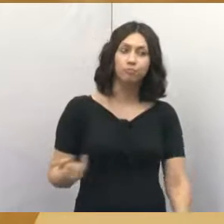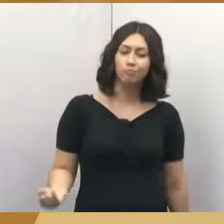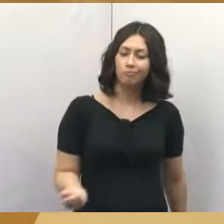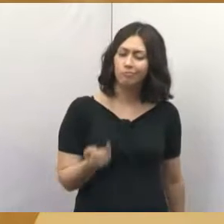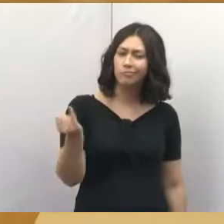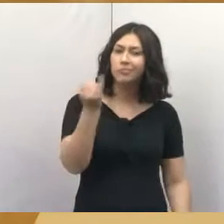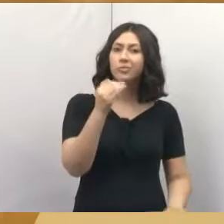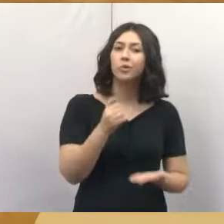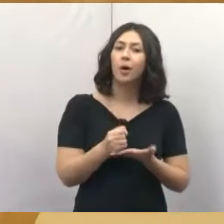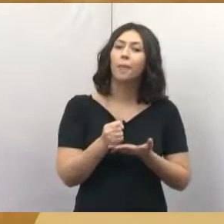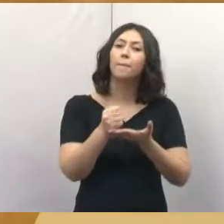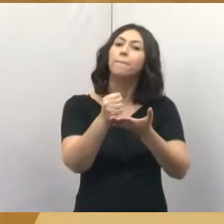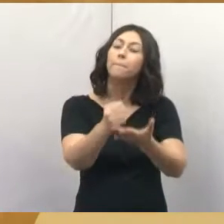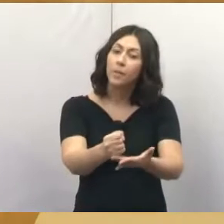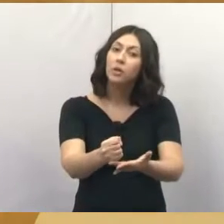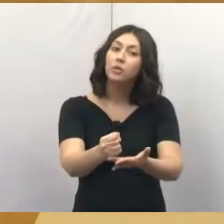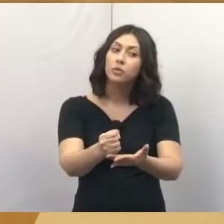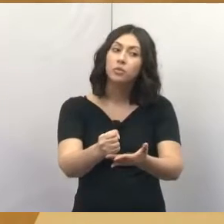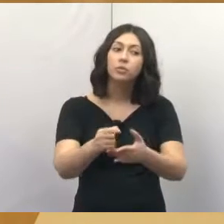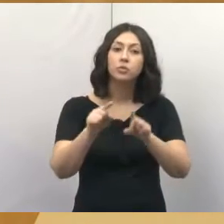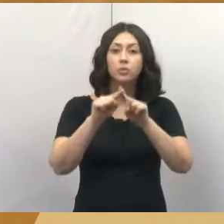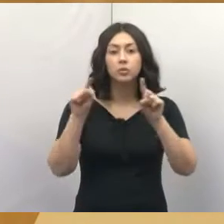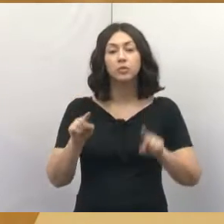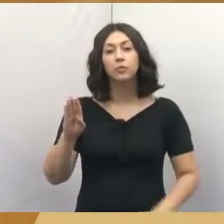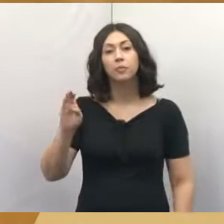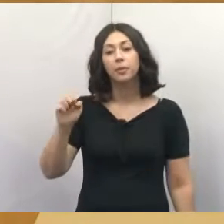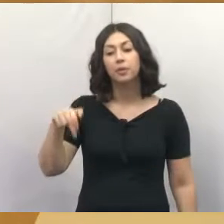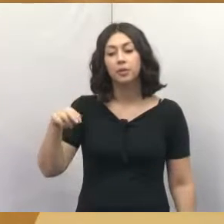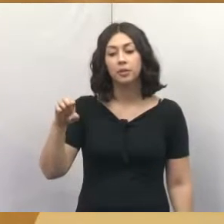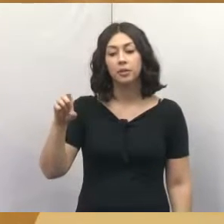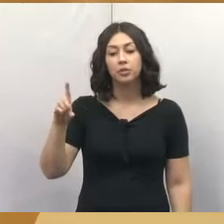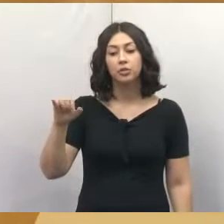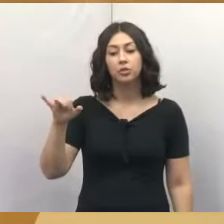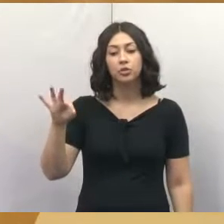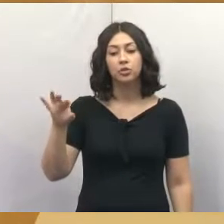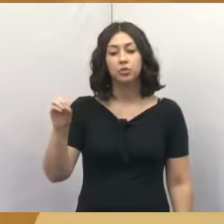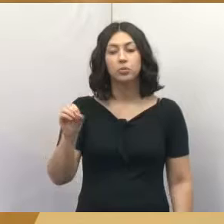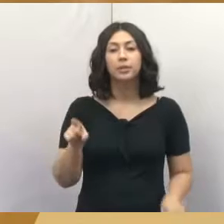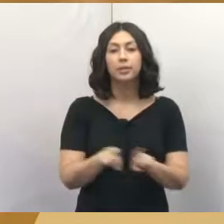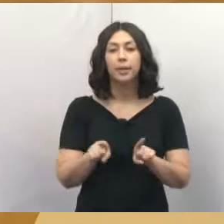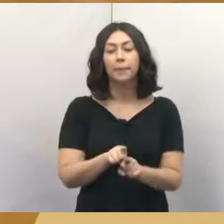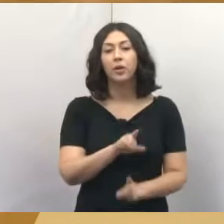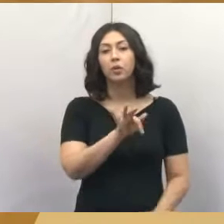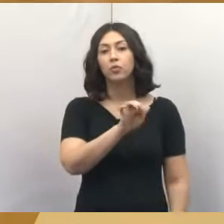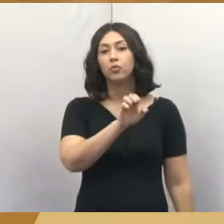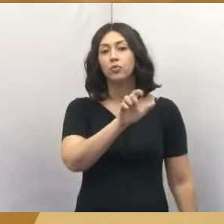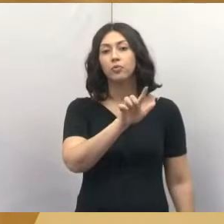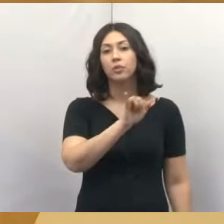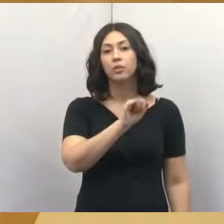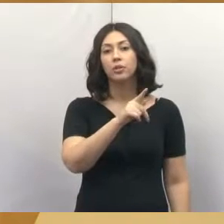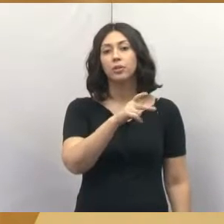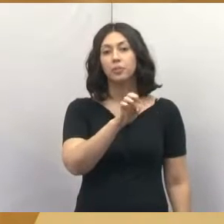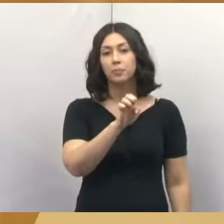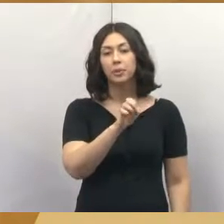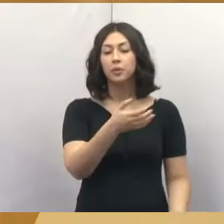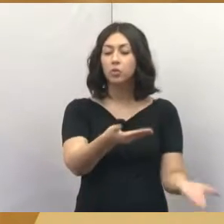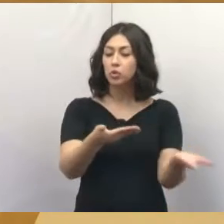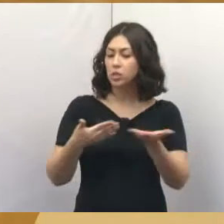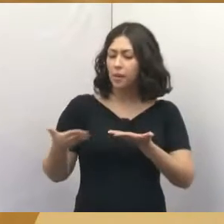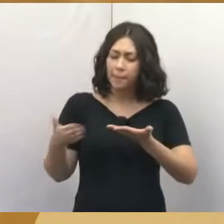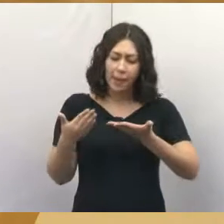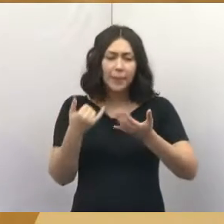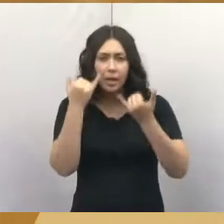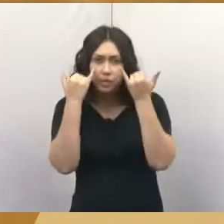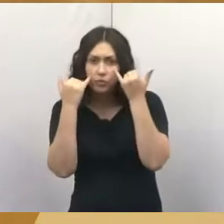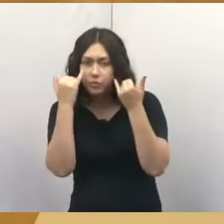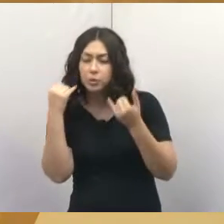apoio e participação fundamental dos servidores Benedito Anselmo Turci e Felipe Santos de Lima, que nos forneceram material e